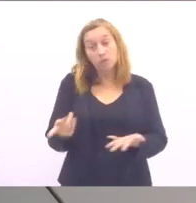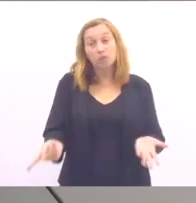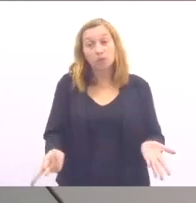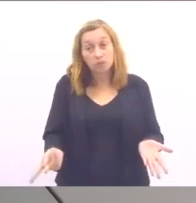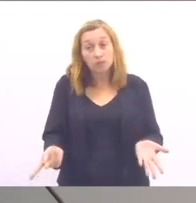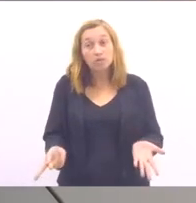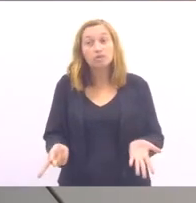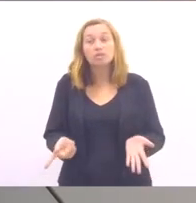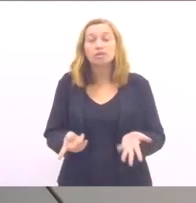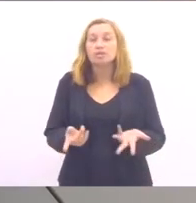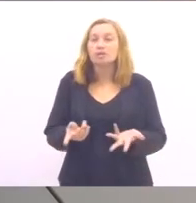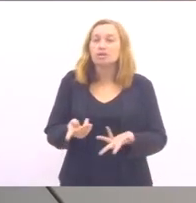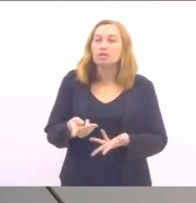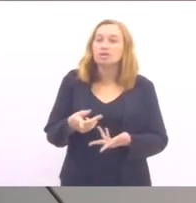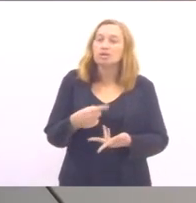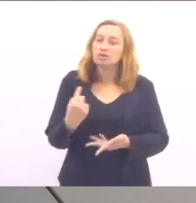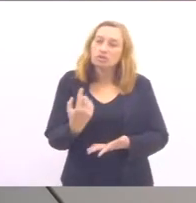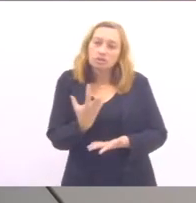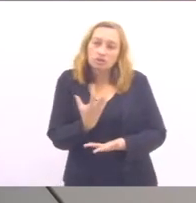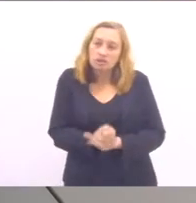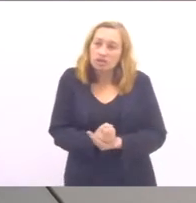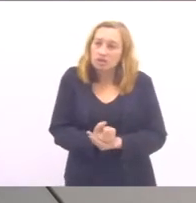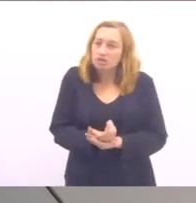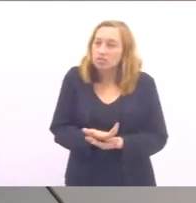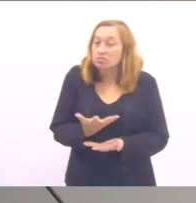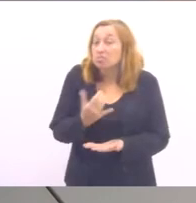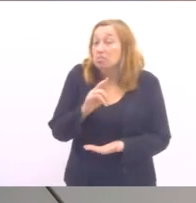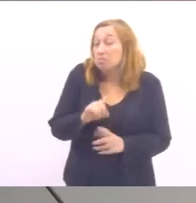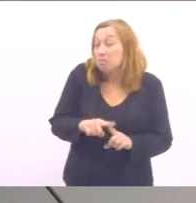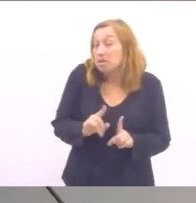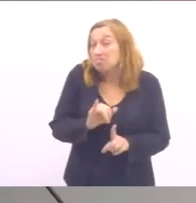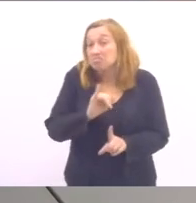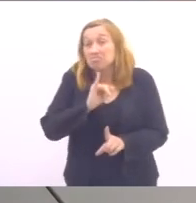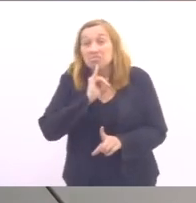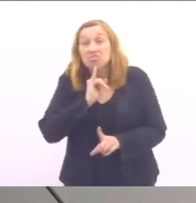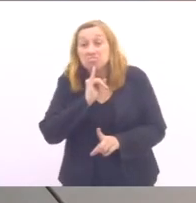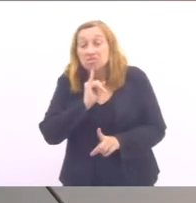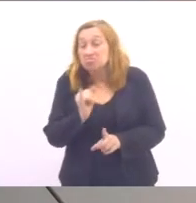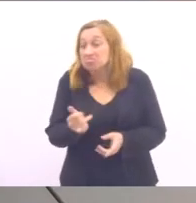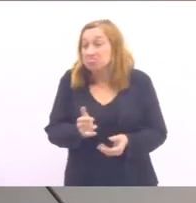certificado, a gente, certificaram a gente como cadastrada, só que infelizmente